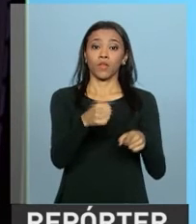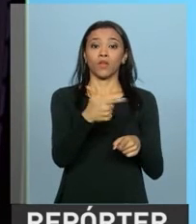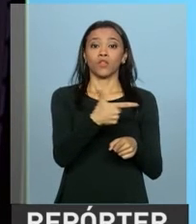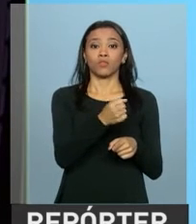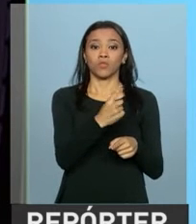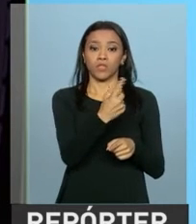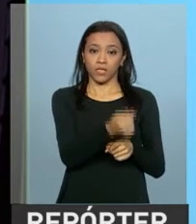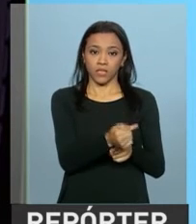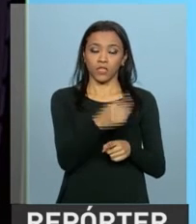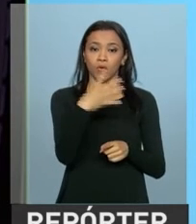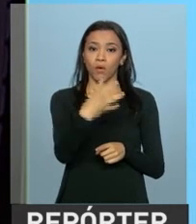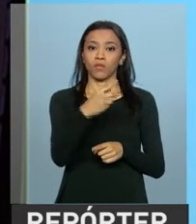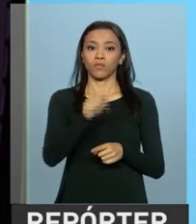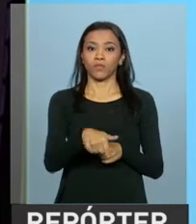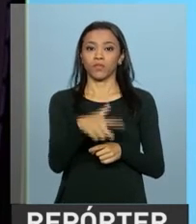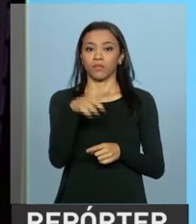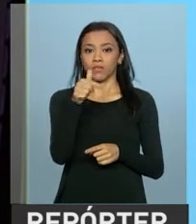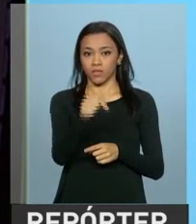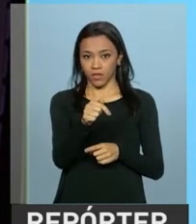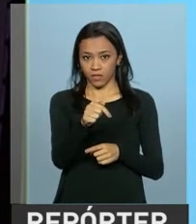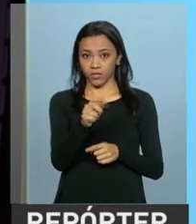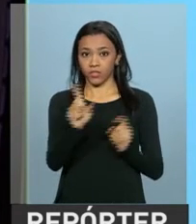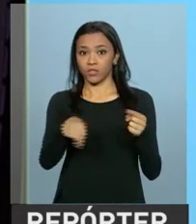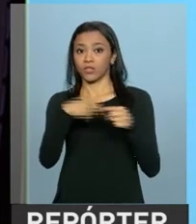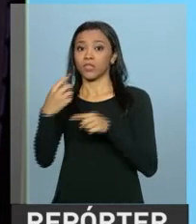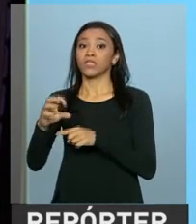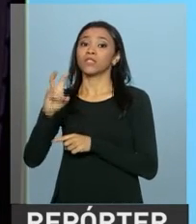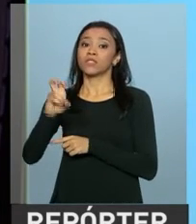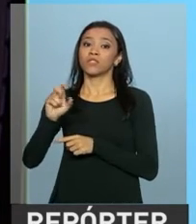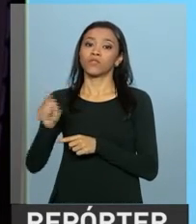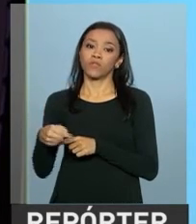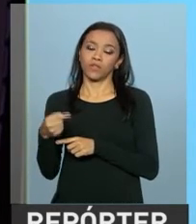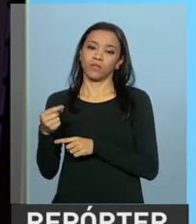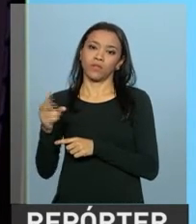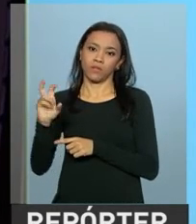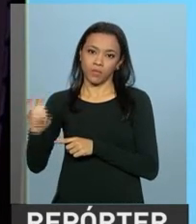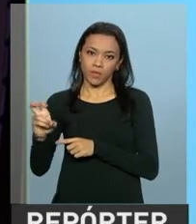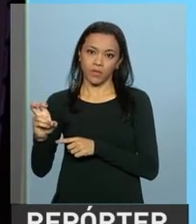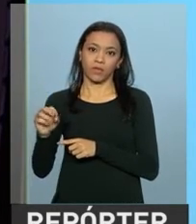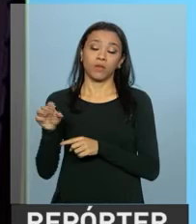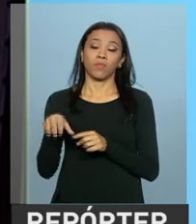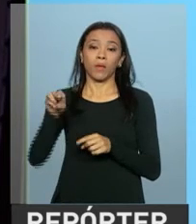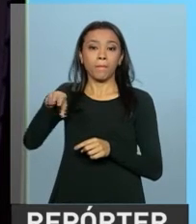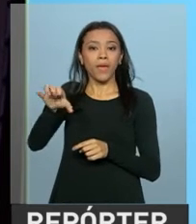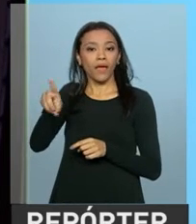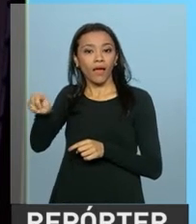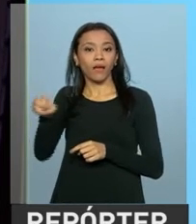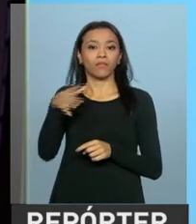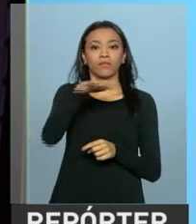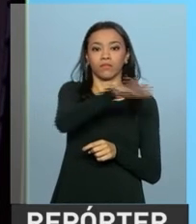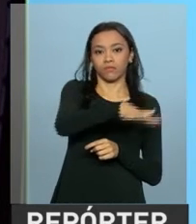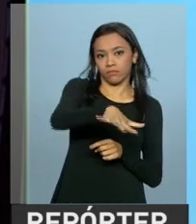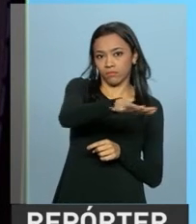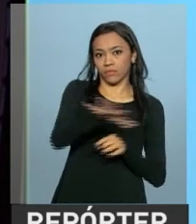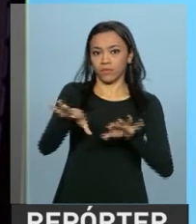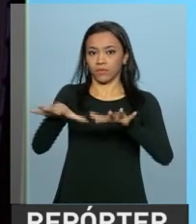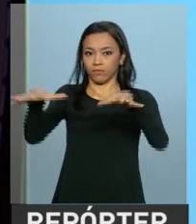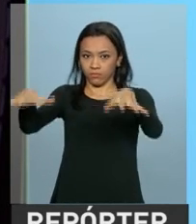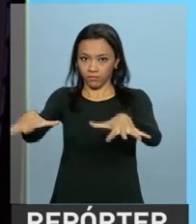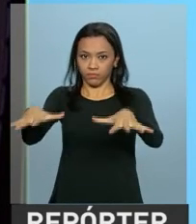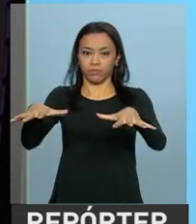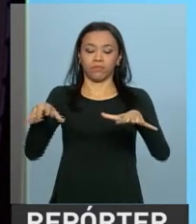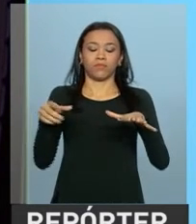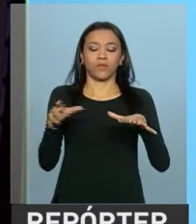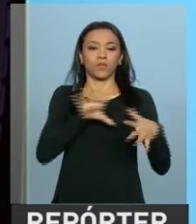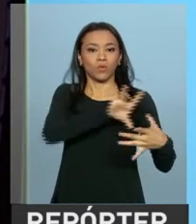2017, 4,7% no cenário de referência, 5,5% no cenário de mercado, e para 2018, segundo trimestre, 4,2% no